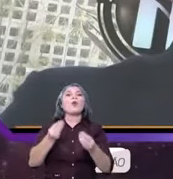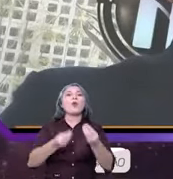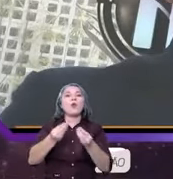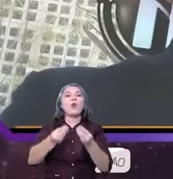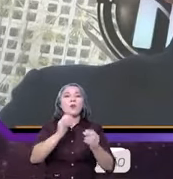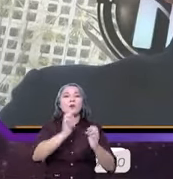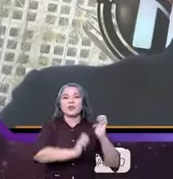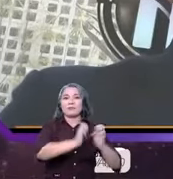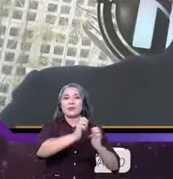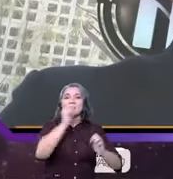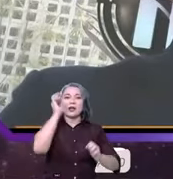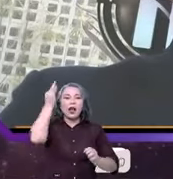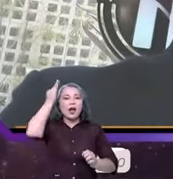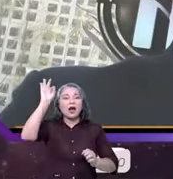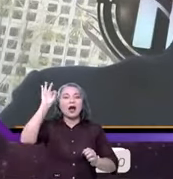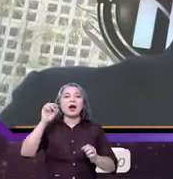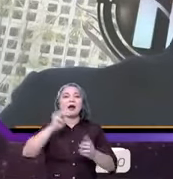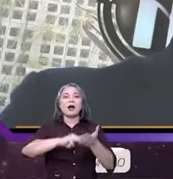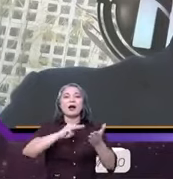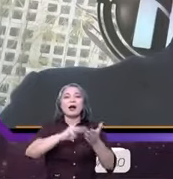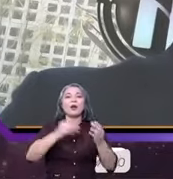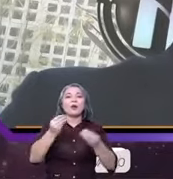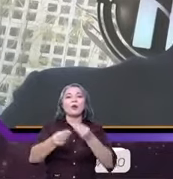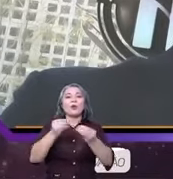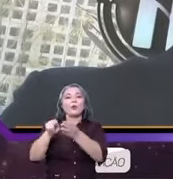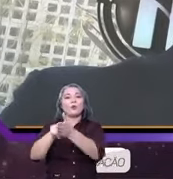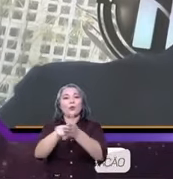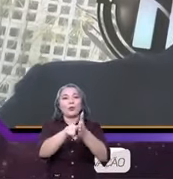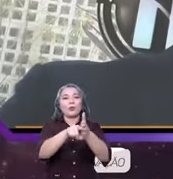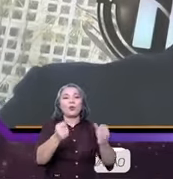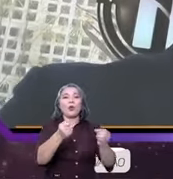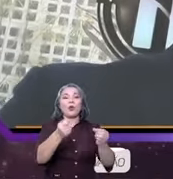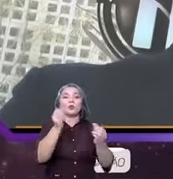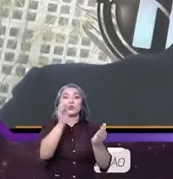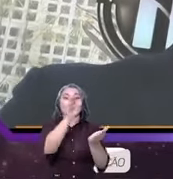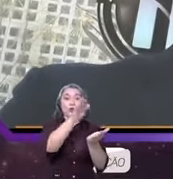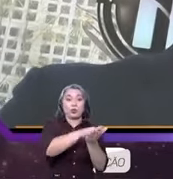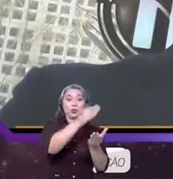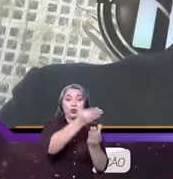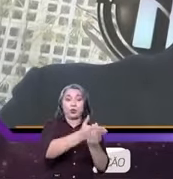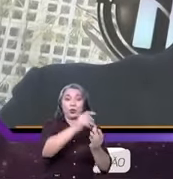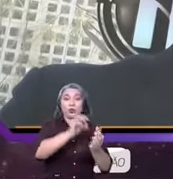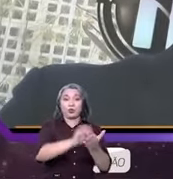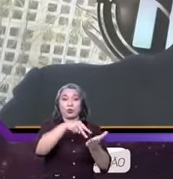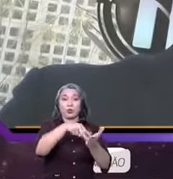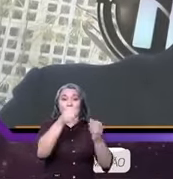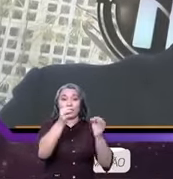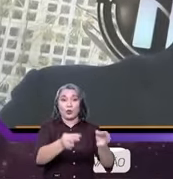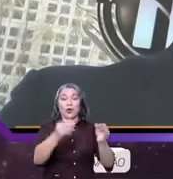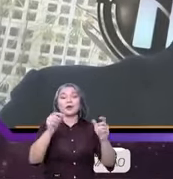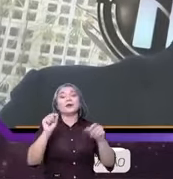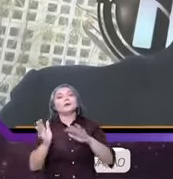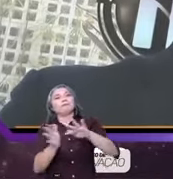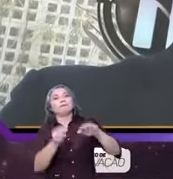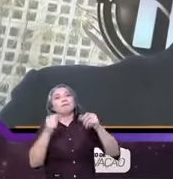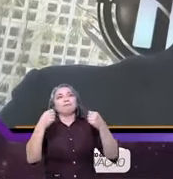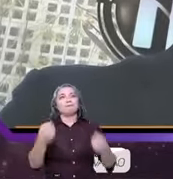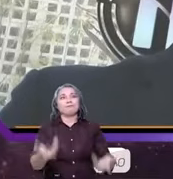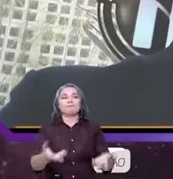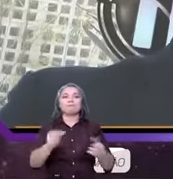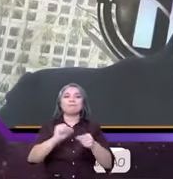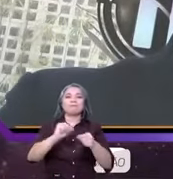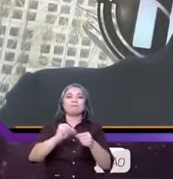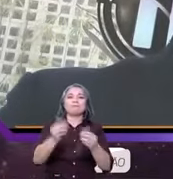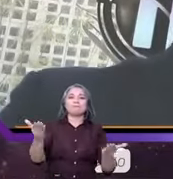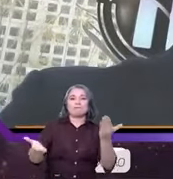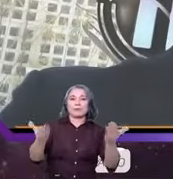tamanha agilidade em relação à análise do caso concreto? Fazendo um paralelo nessa indagação